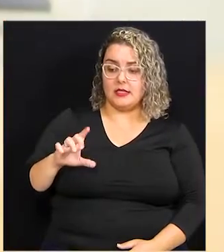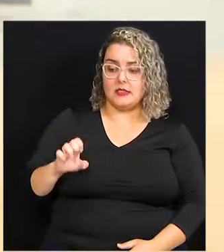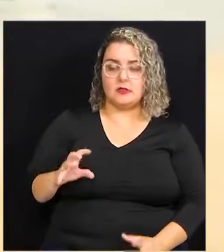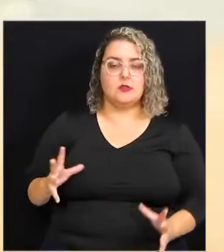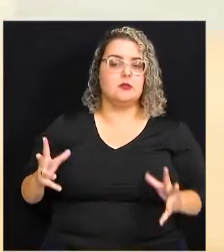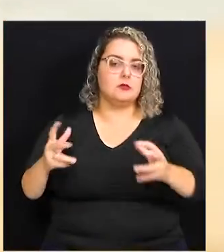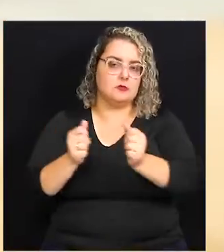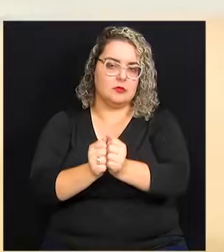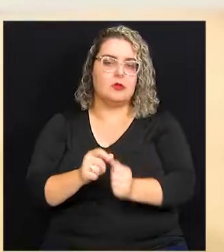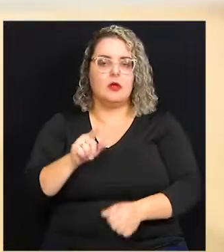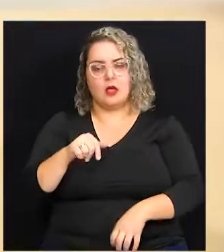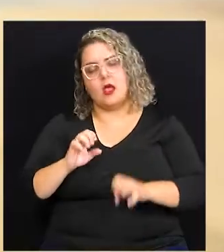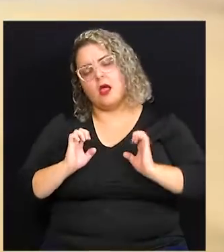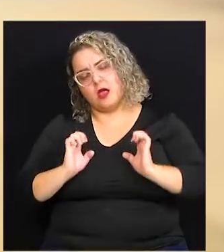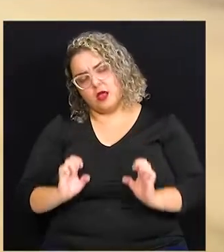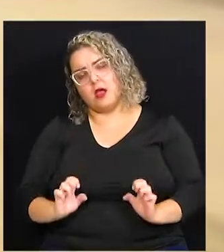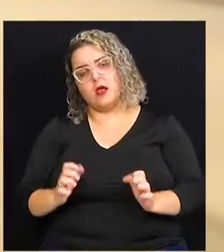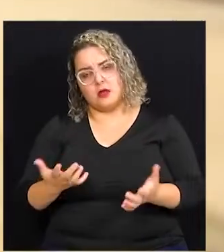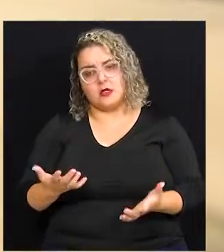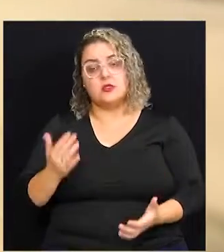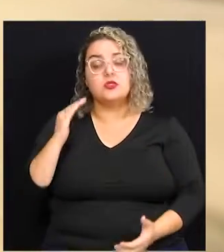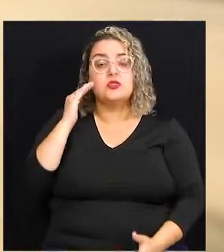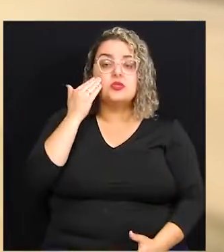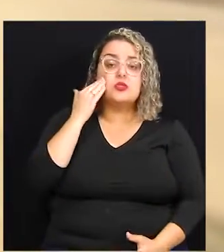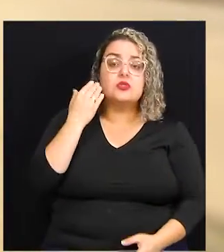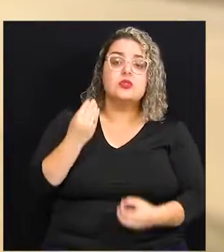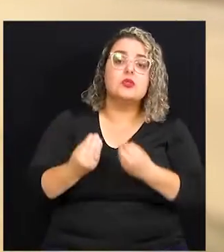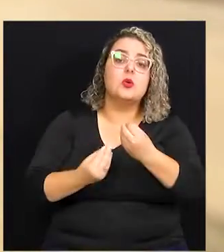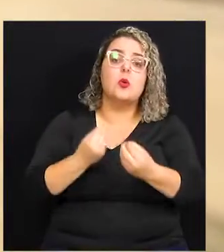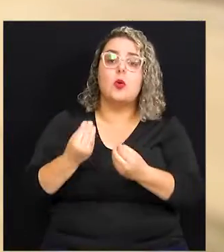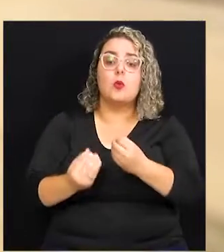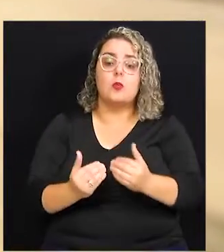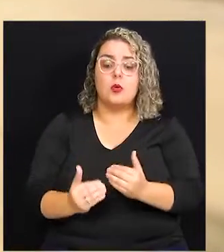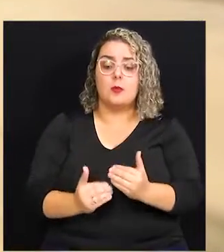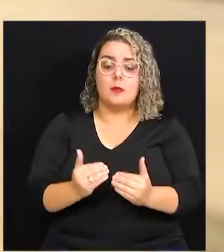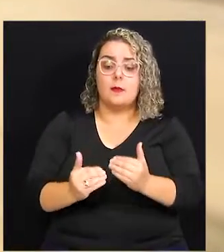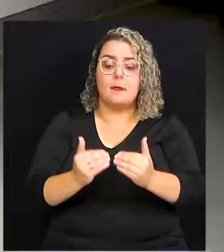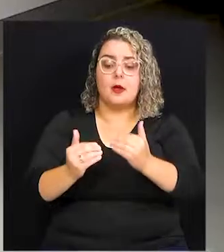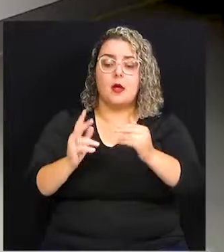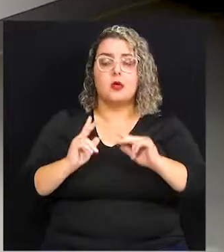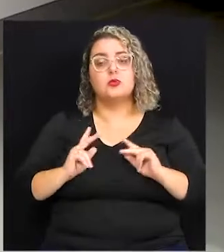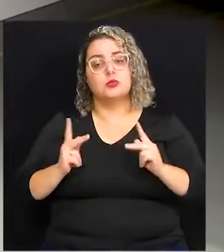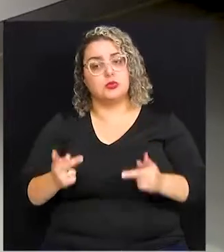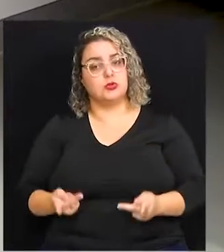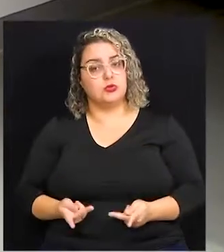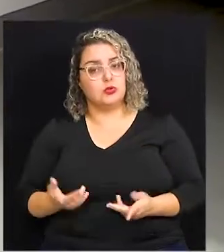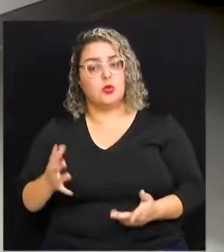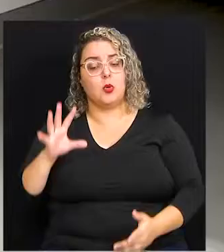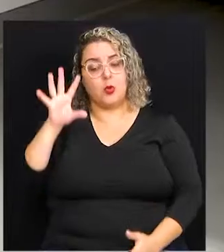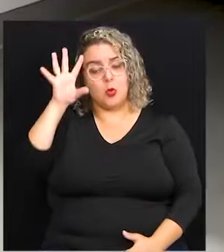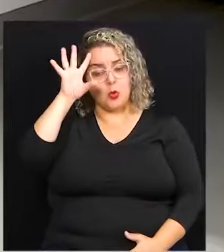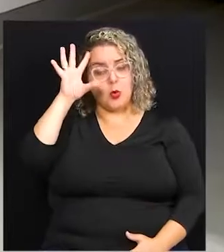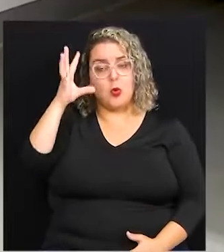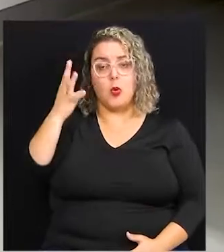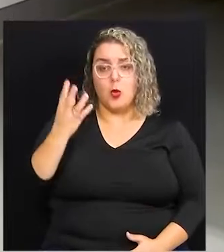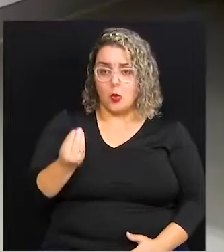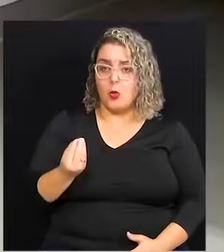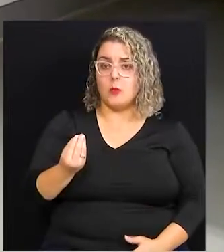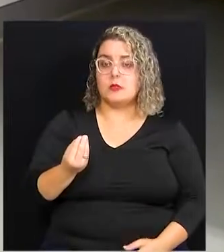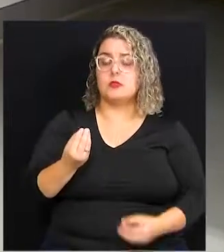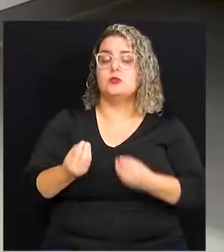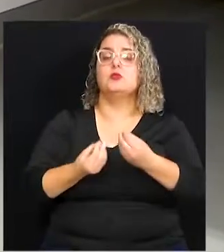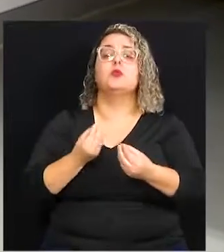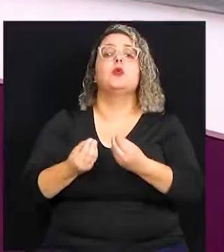mais a parte ética, de entender como é que a evolução da humanidade se deu, o conhecimento, como é que